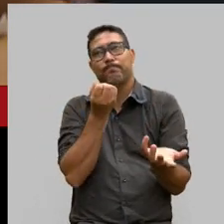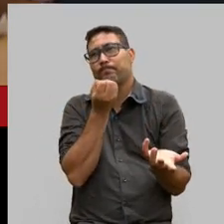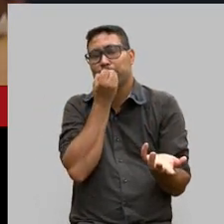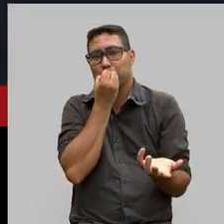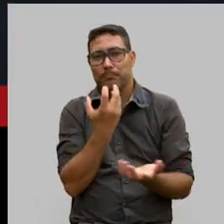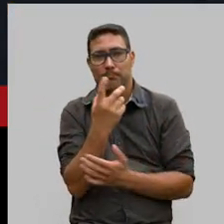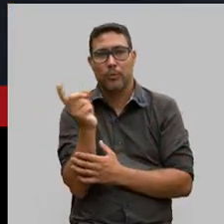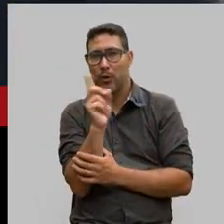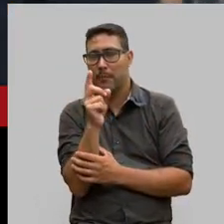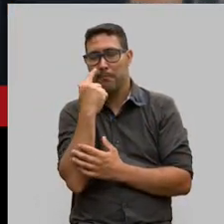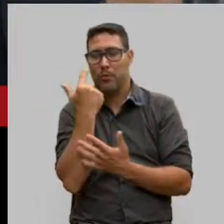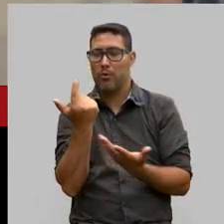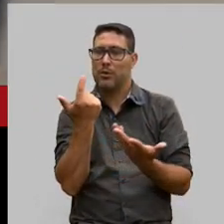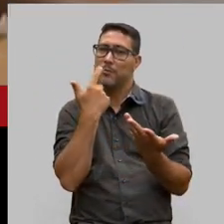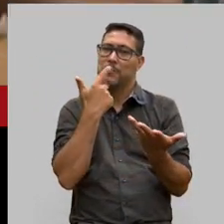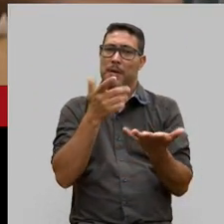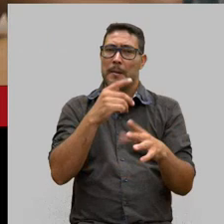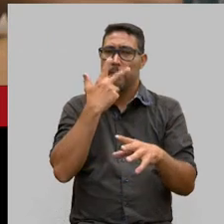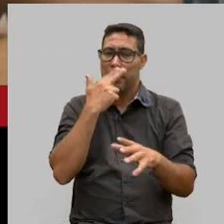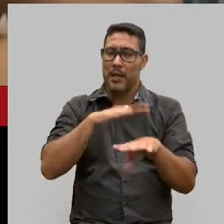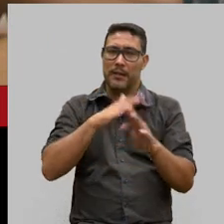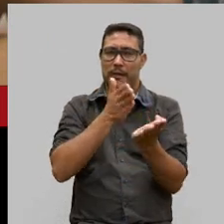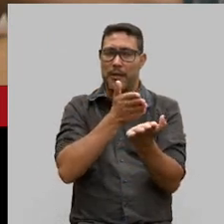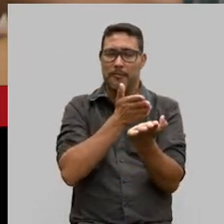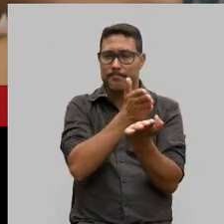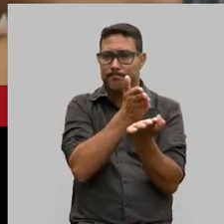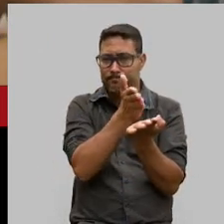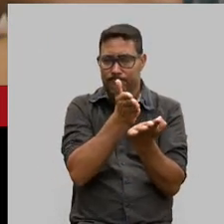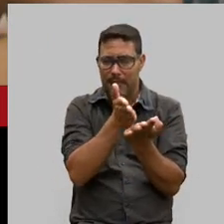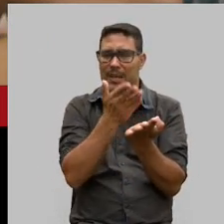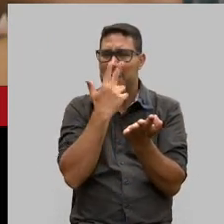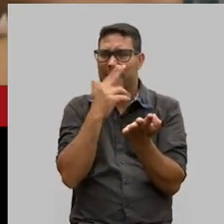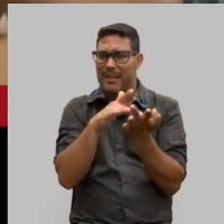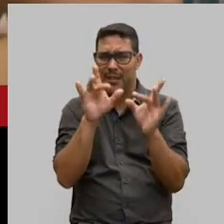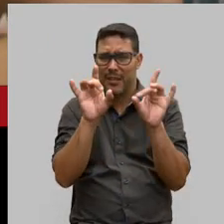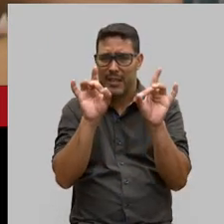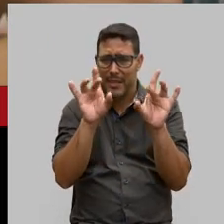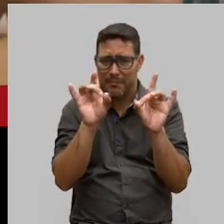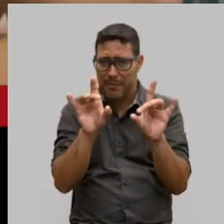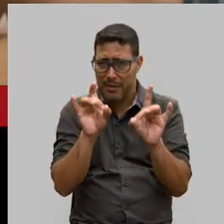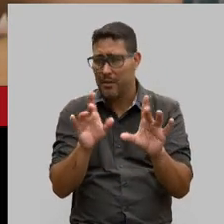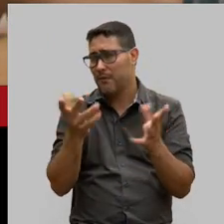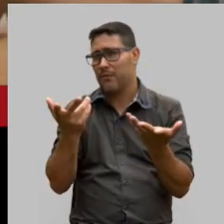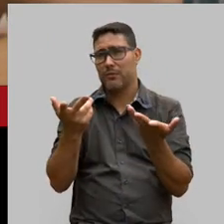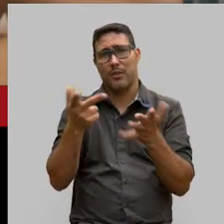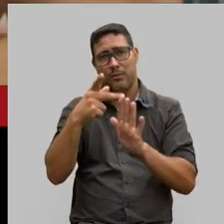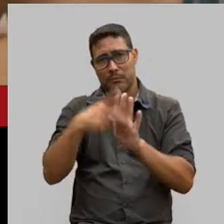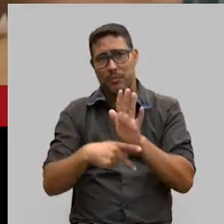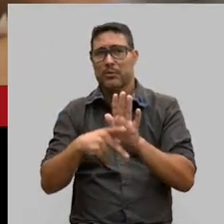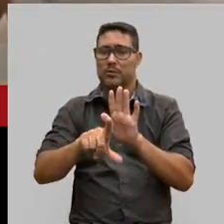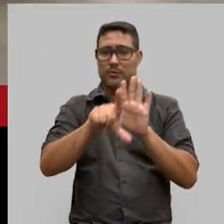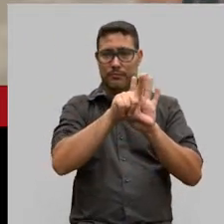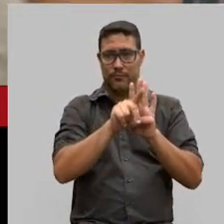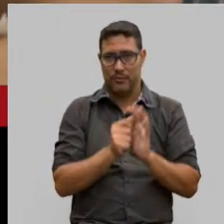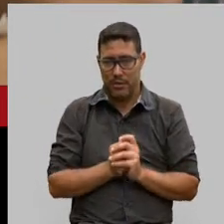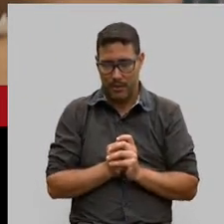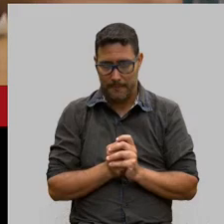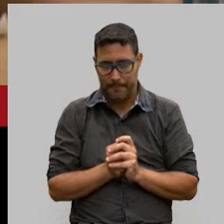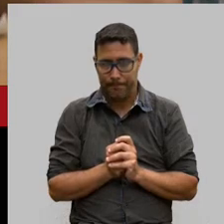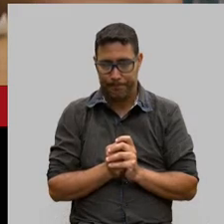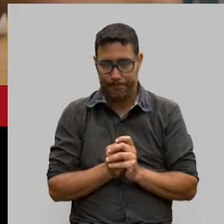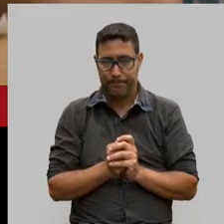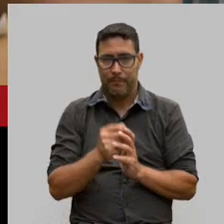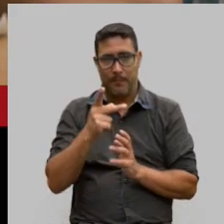instituição de serviços ou procedimentos específicos por meio de um projeto de lei consideramos também que a